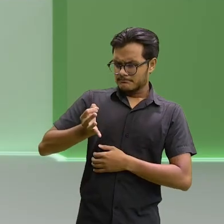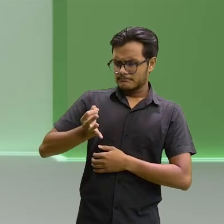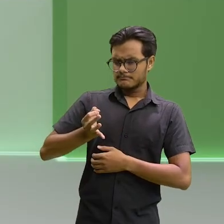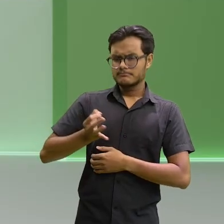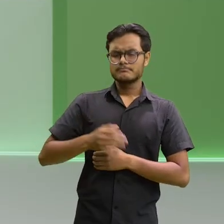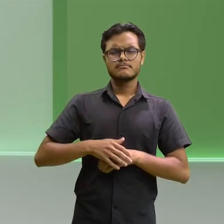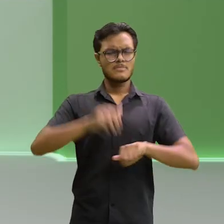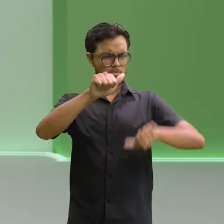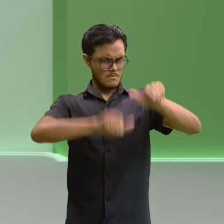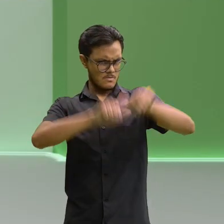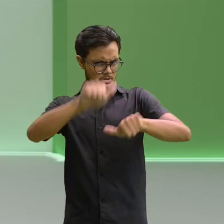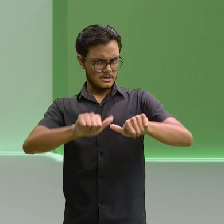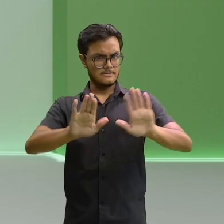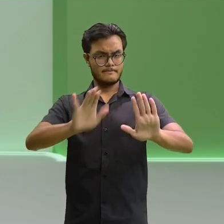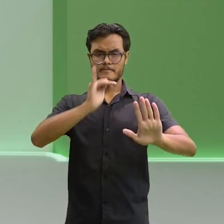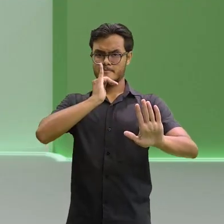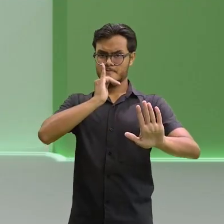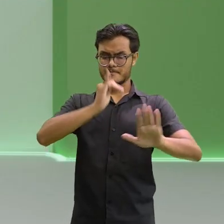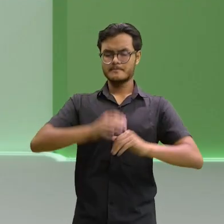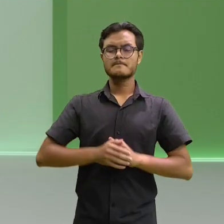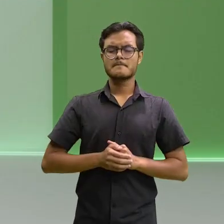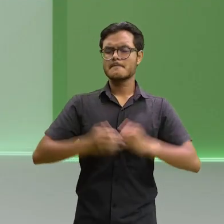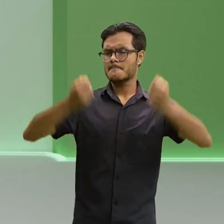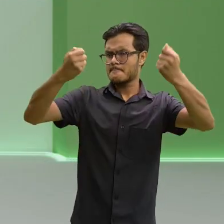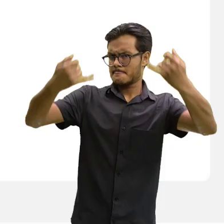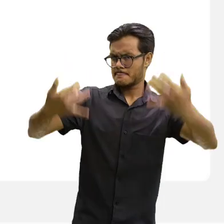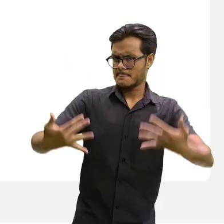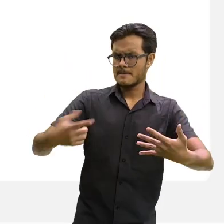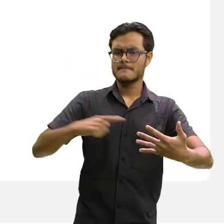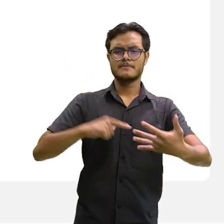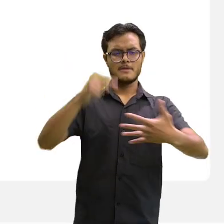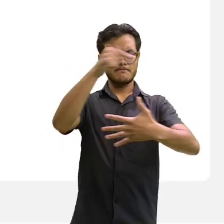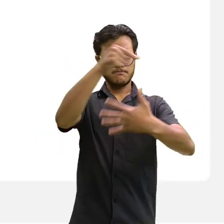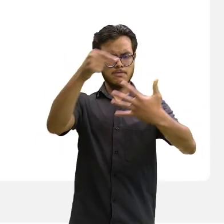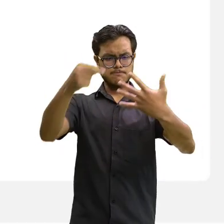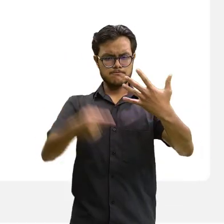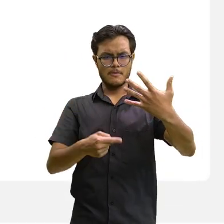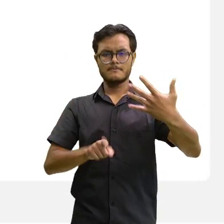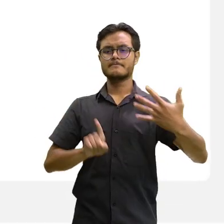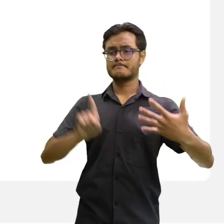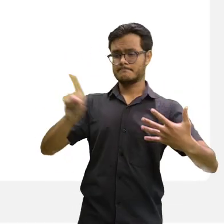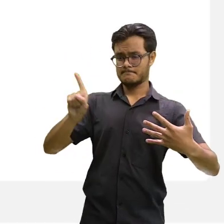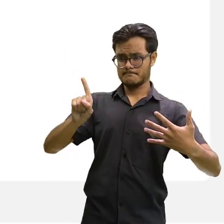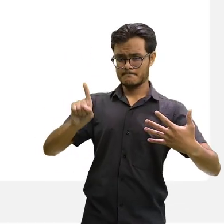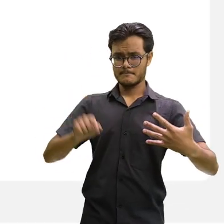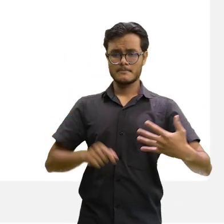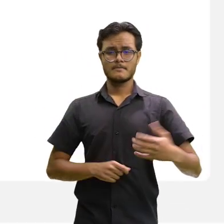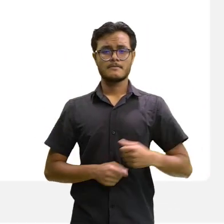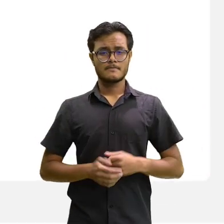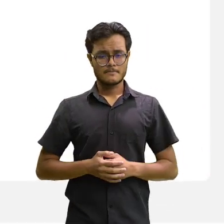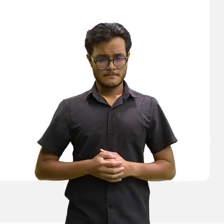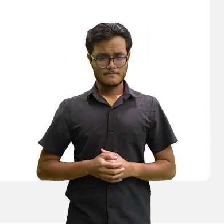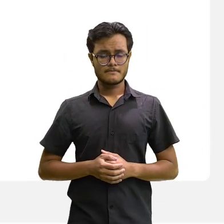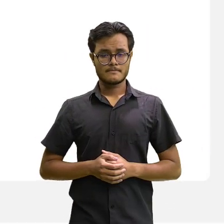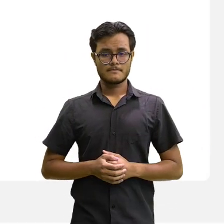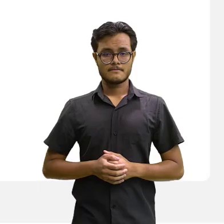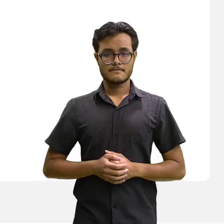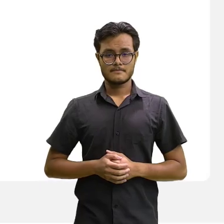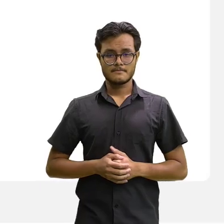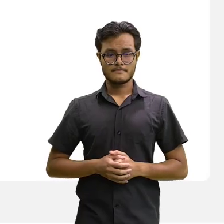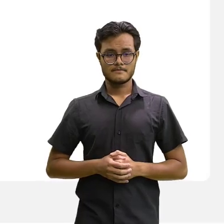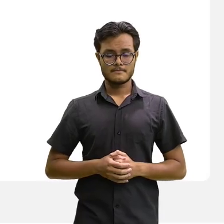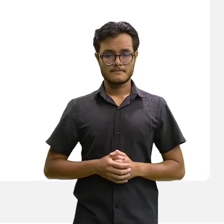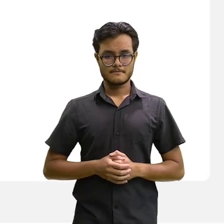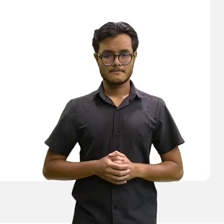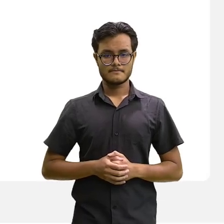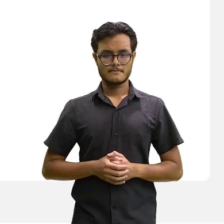bora analisar uma coisa aqui, olha só. Ele te deu as alternativas para completar. A enzima X é secretada pelas glândulas